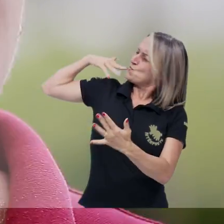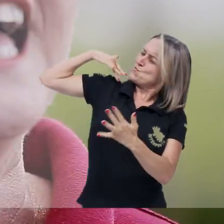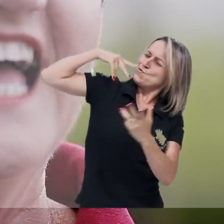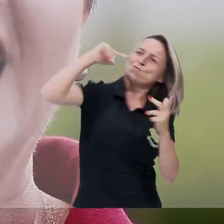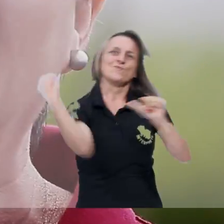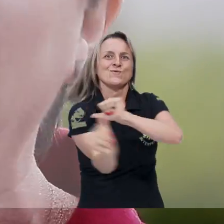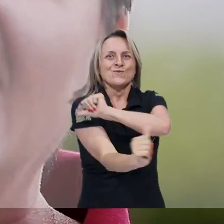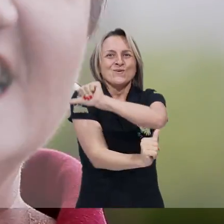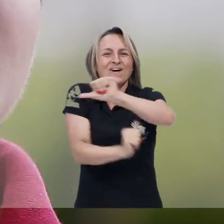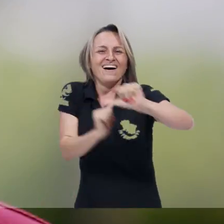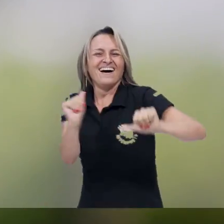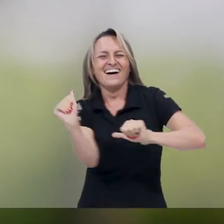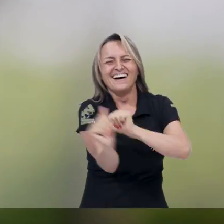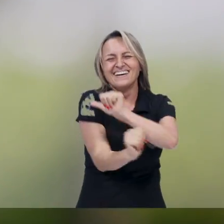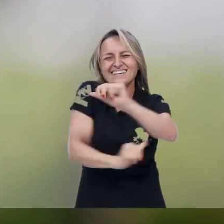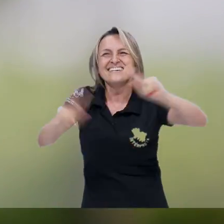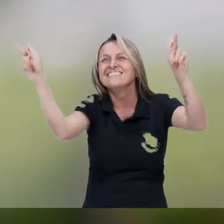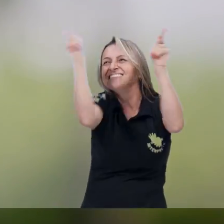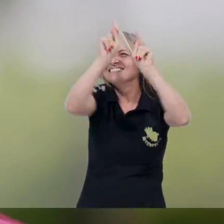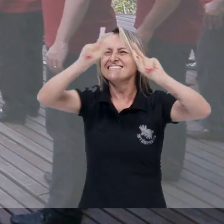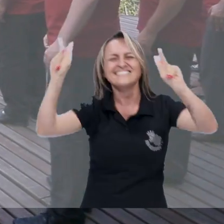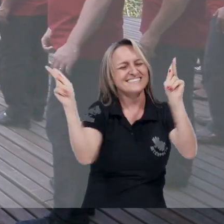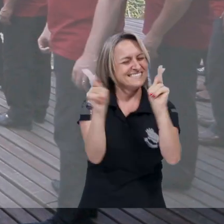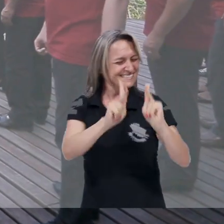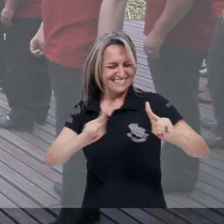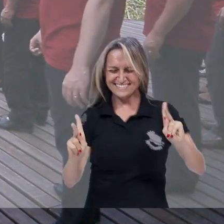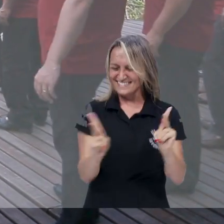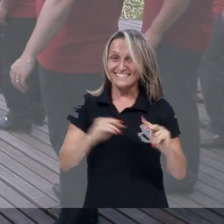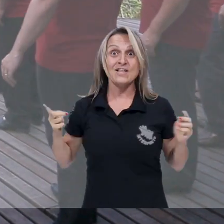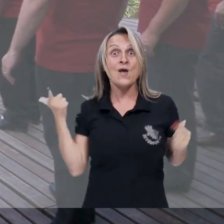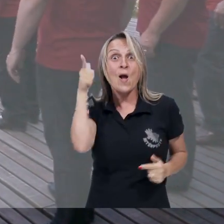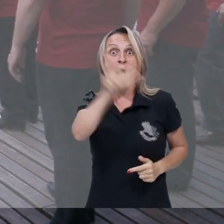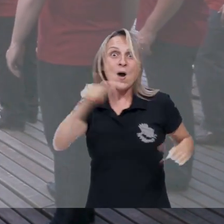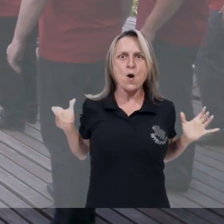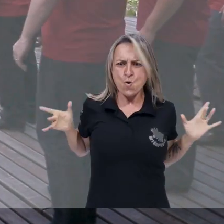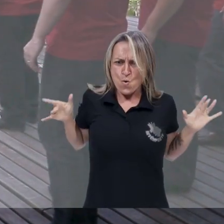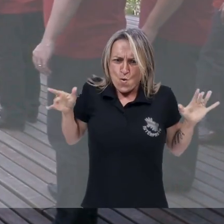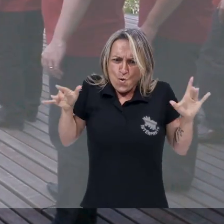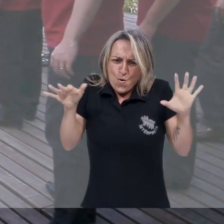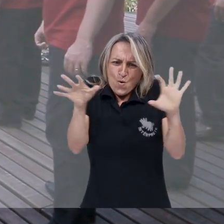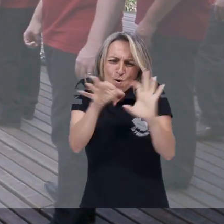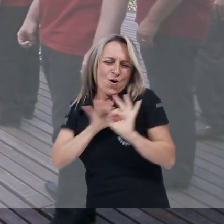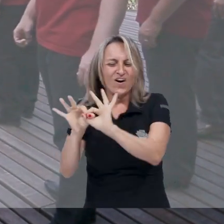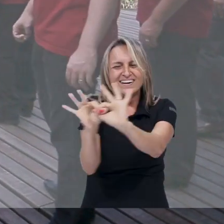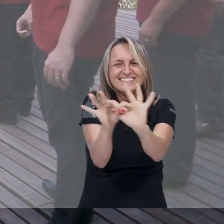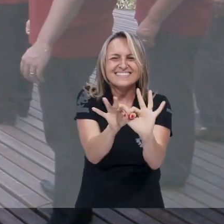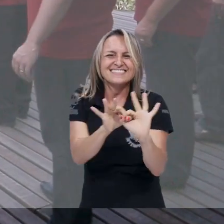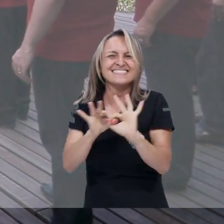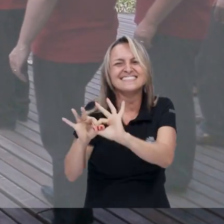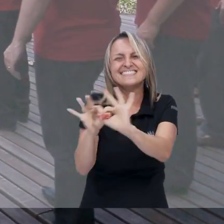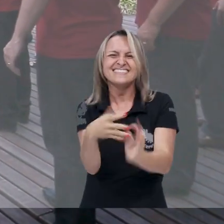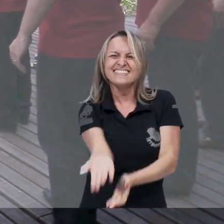se fez E a força da paz Junta todos outra vez